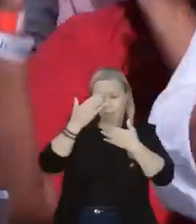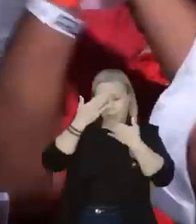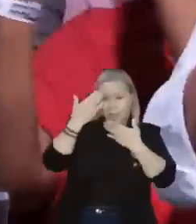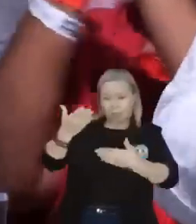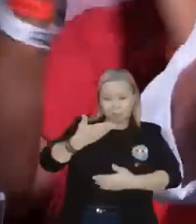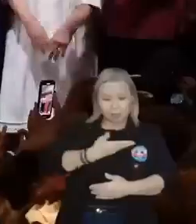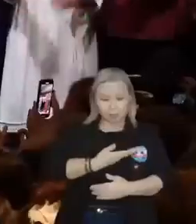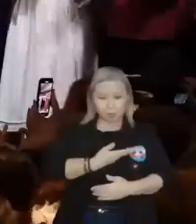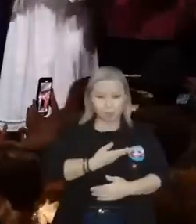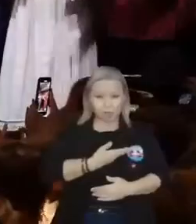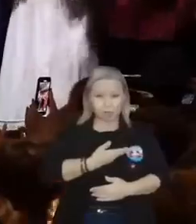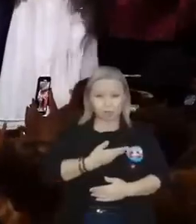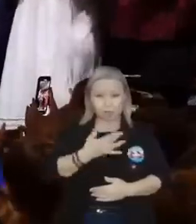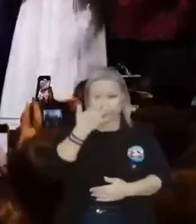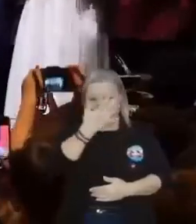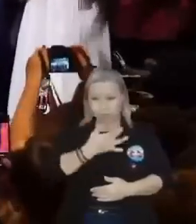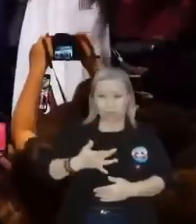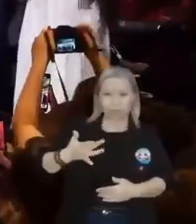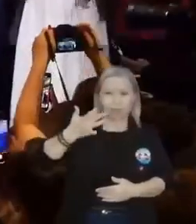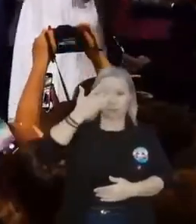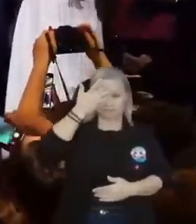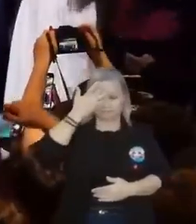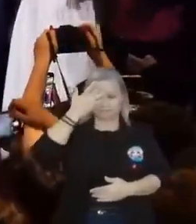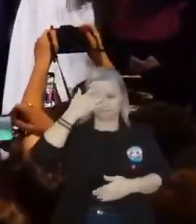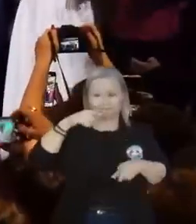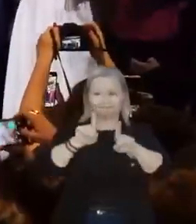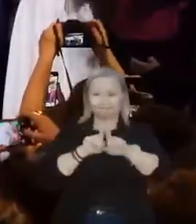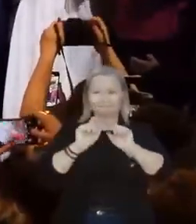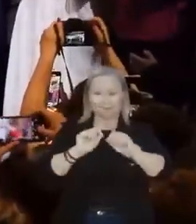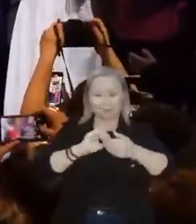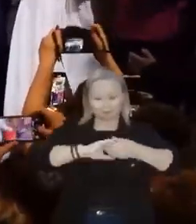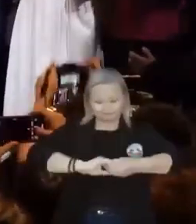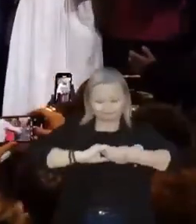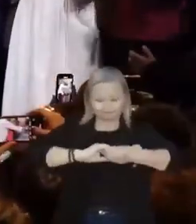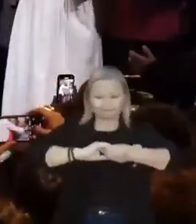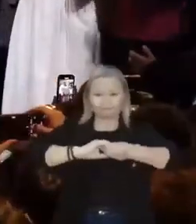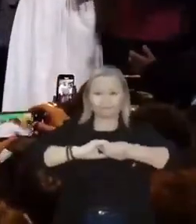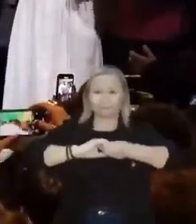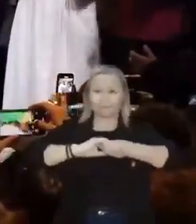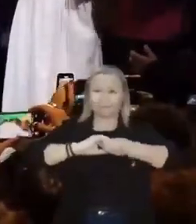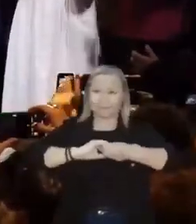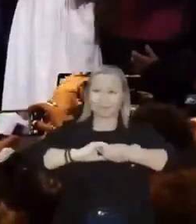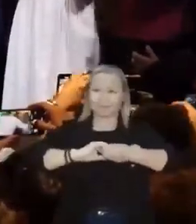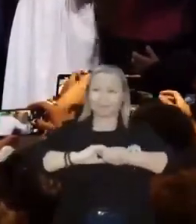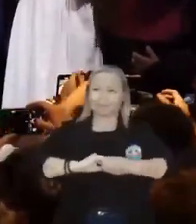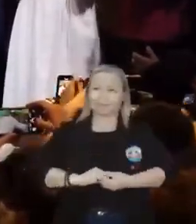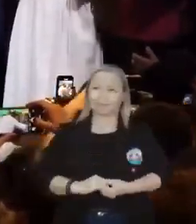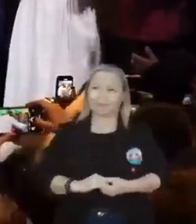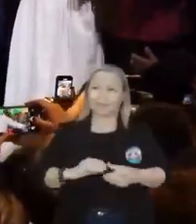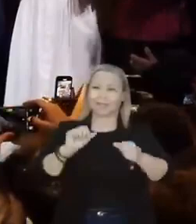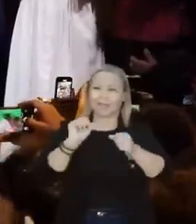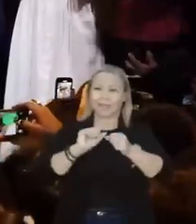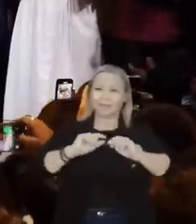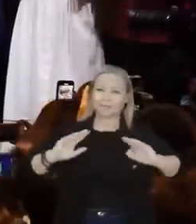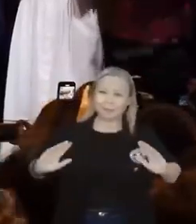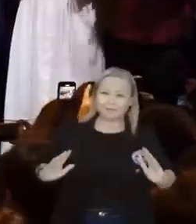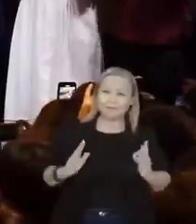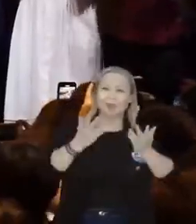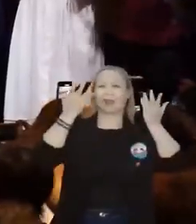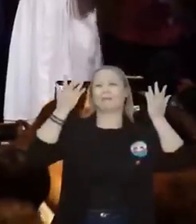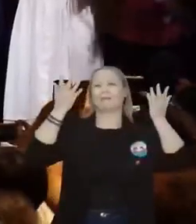Haddad, meu grande parceiro, sabe, que fez uma campanha